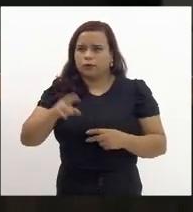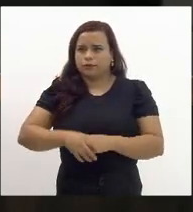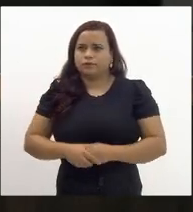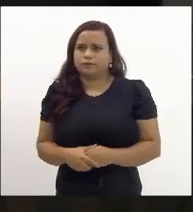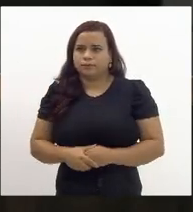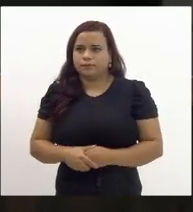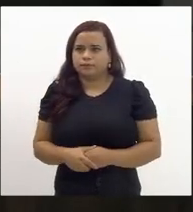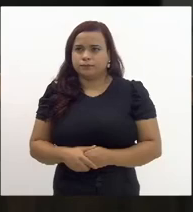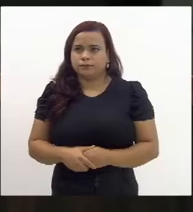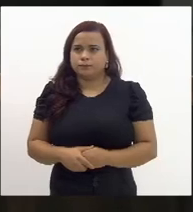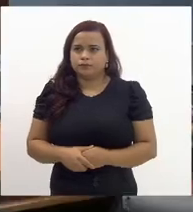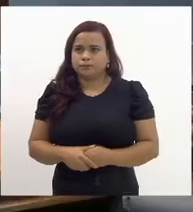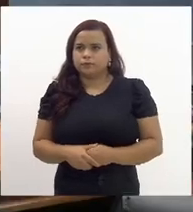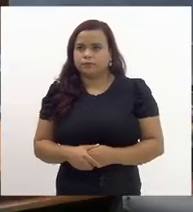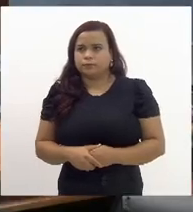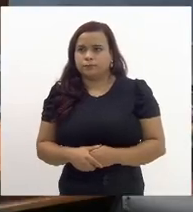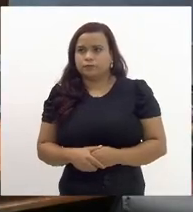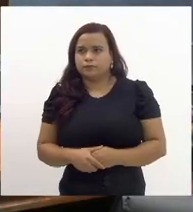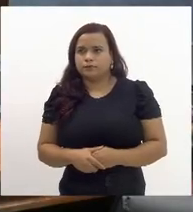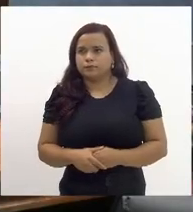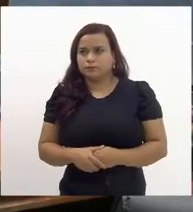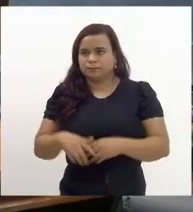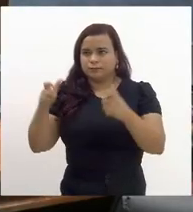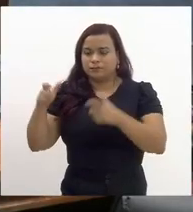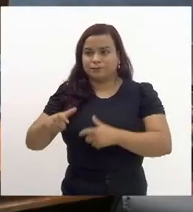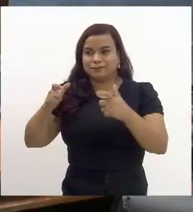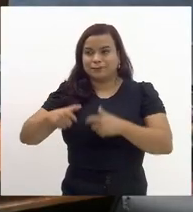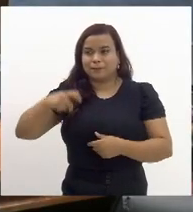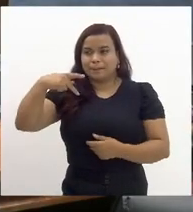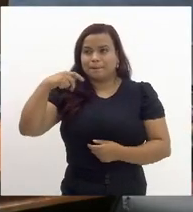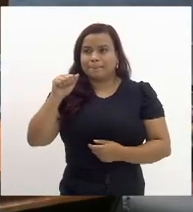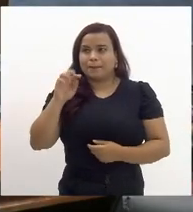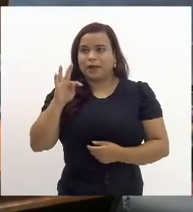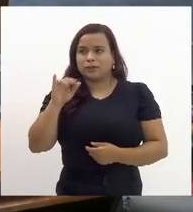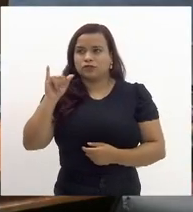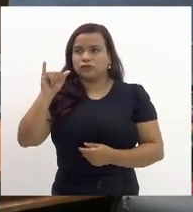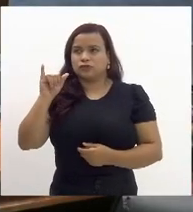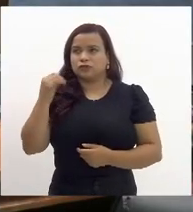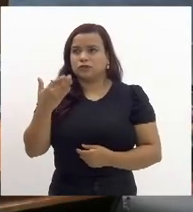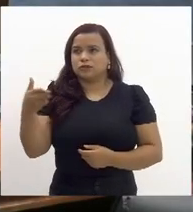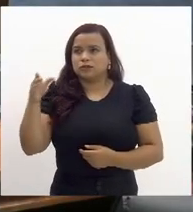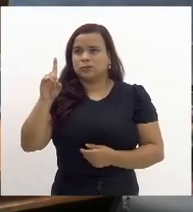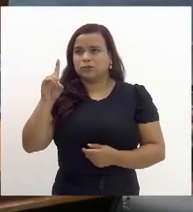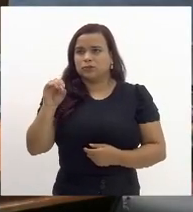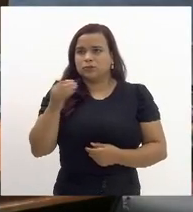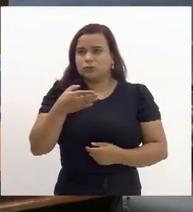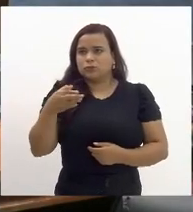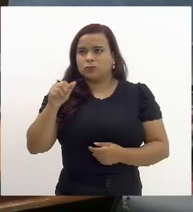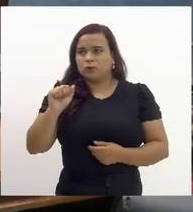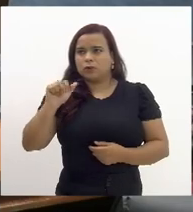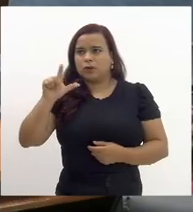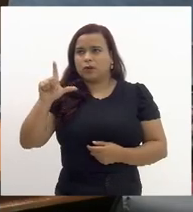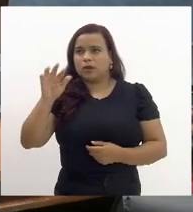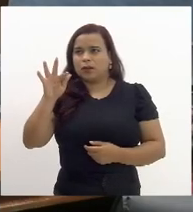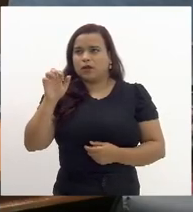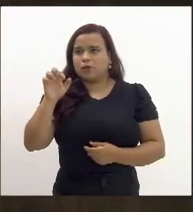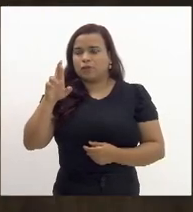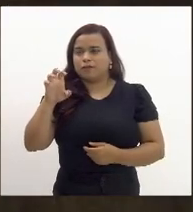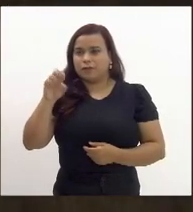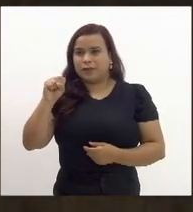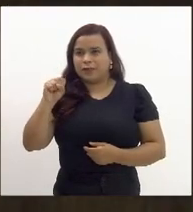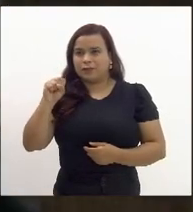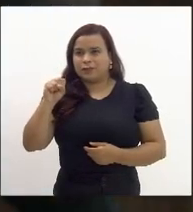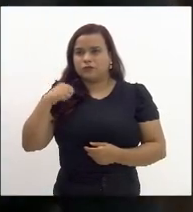A nossa querida Paty do Ofélis. Muito obrigado, senhora presidente. Eu